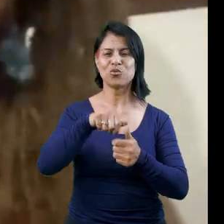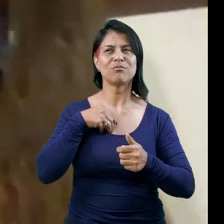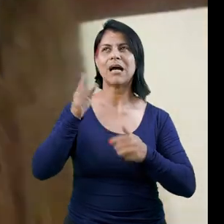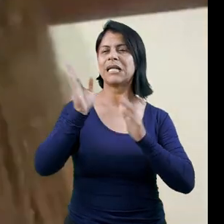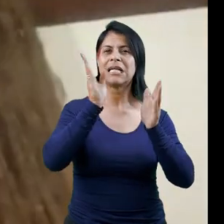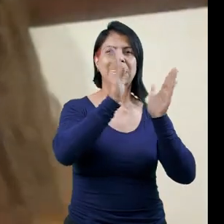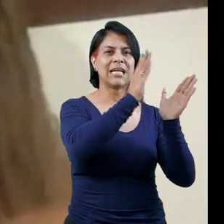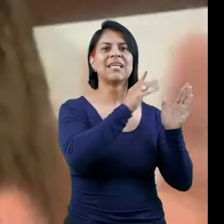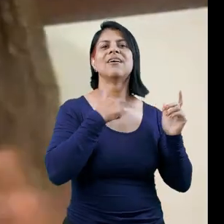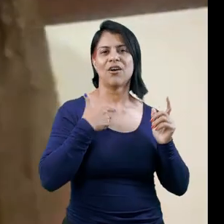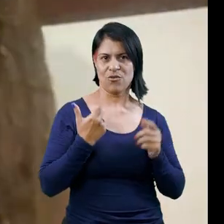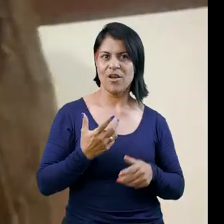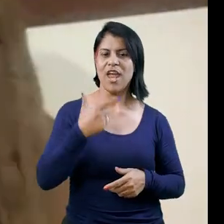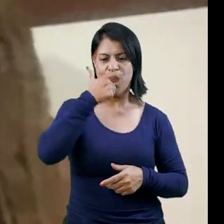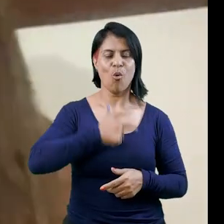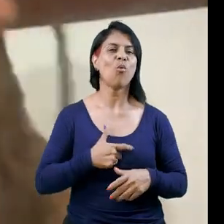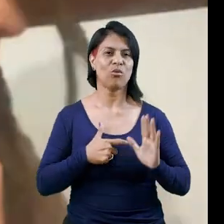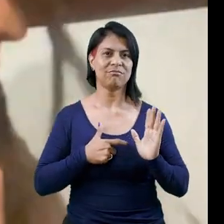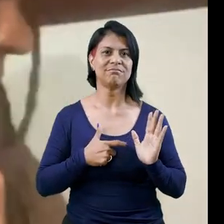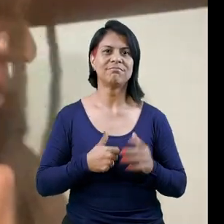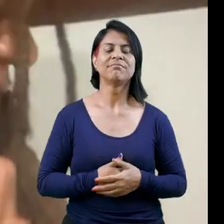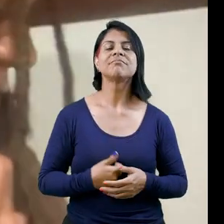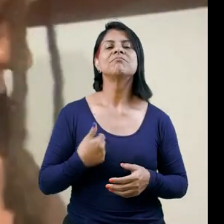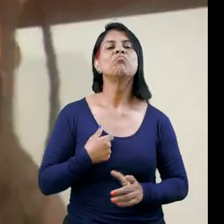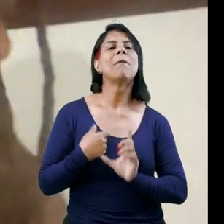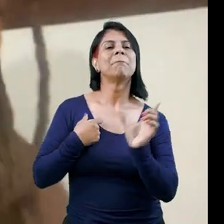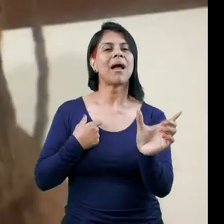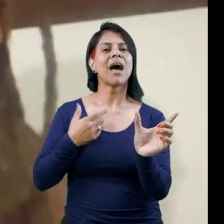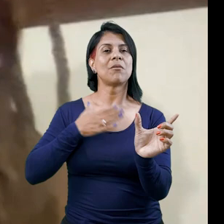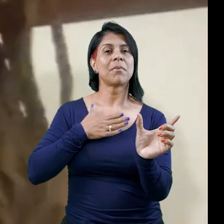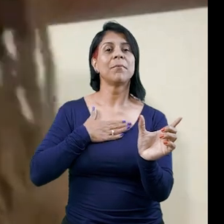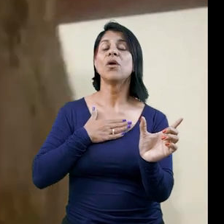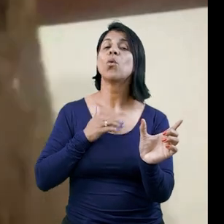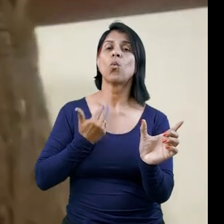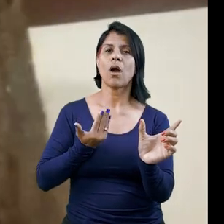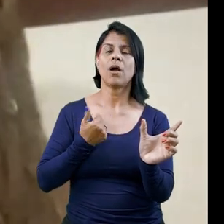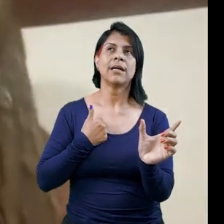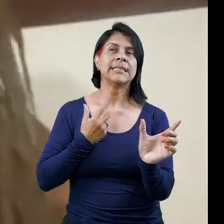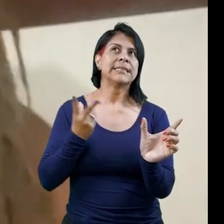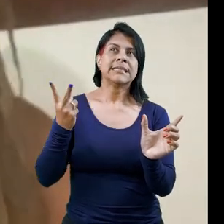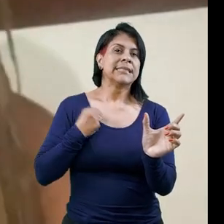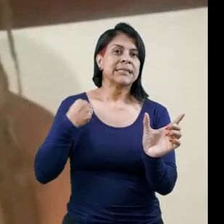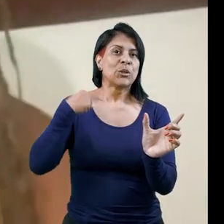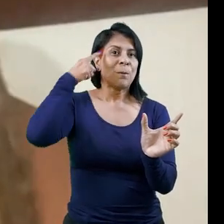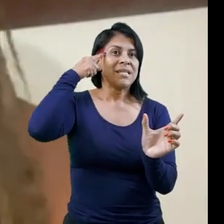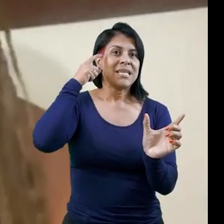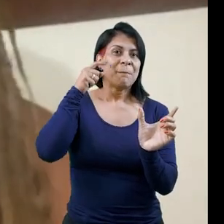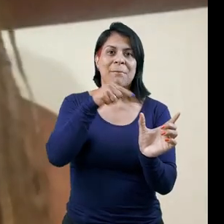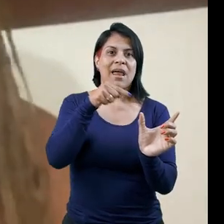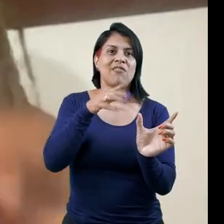sou de Catu, essa sou eu. E é uma palavra, nossa, eu não pensei na palavra,